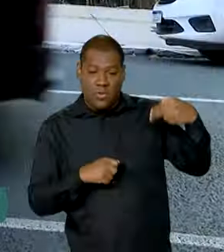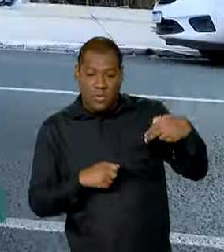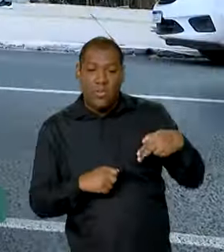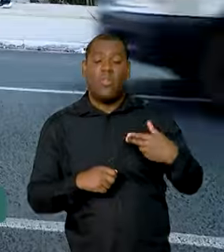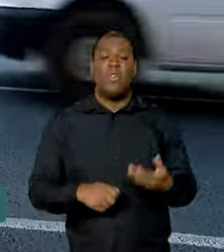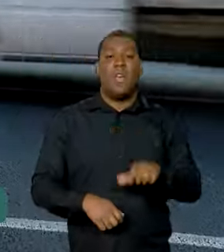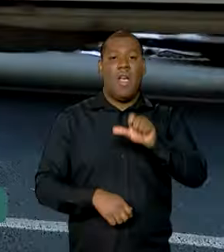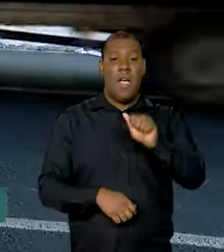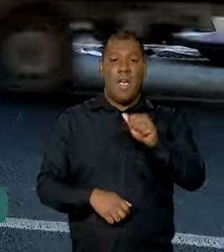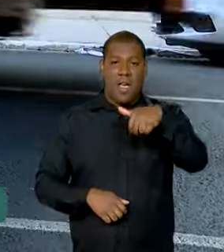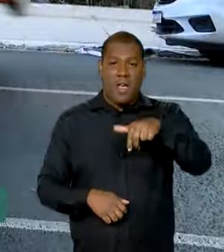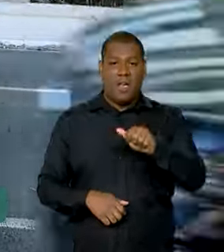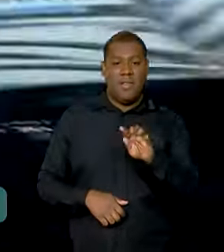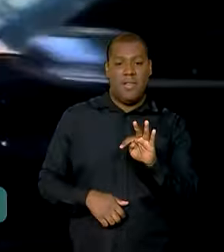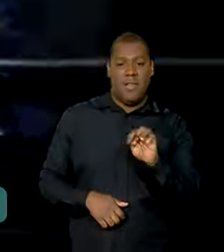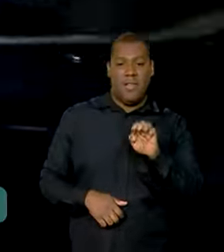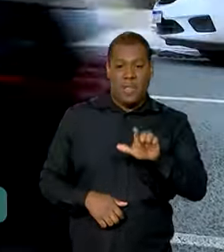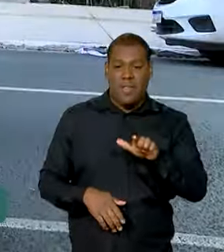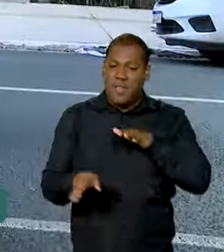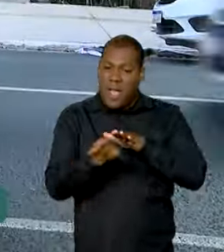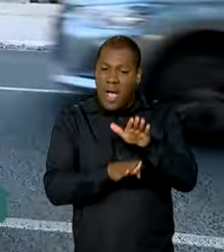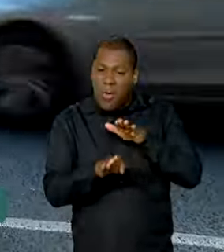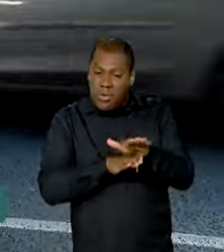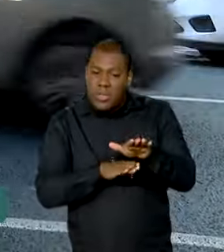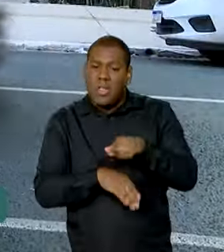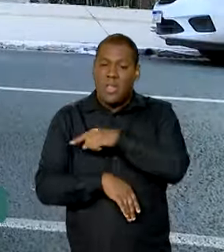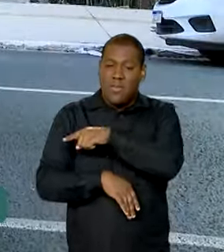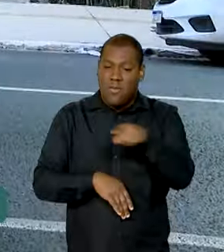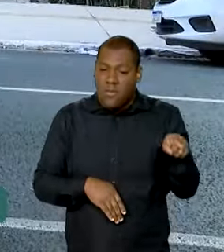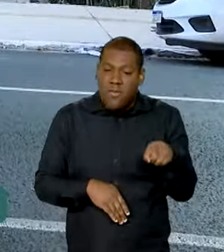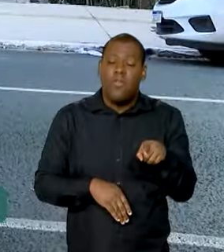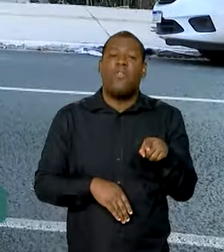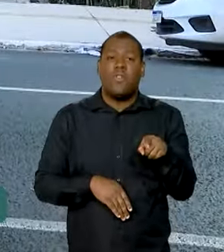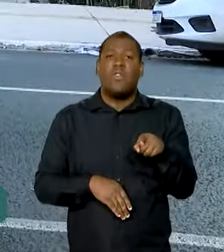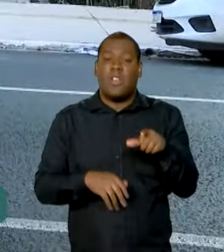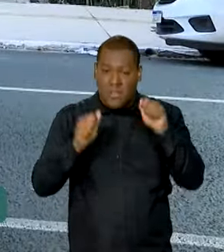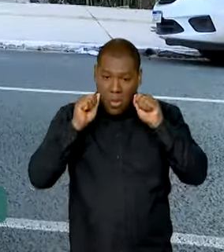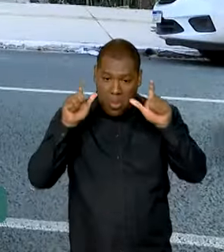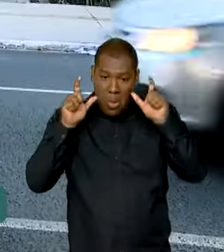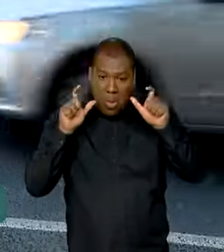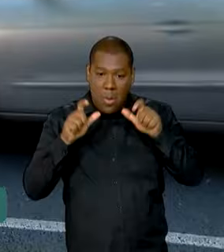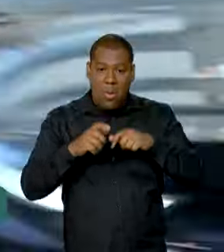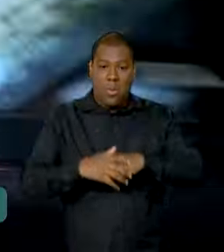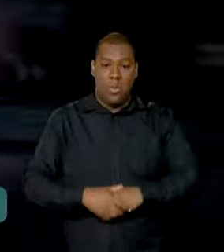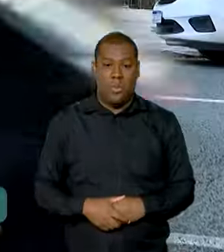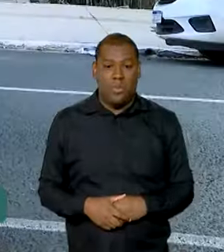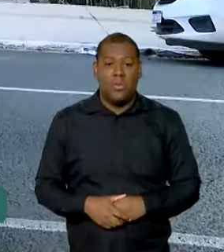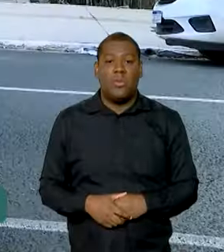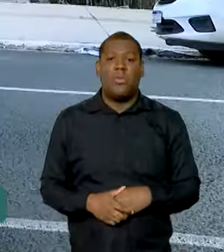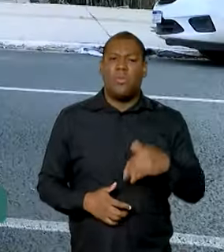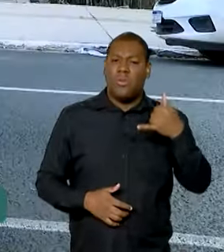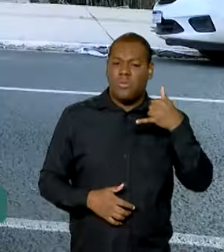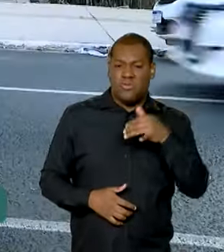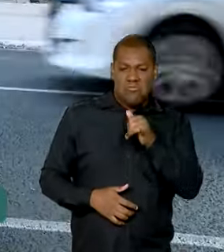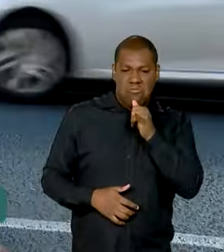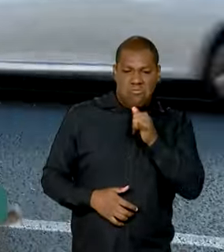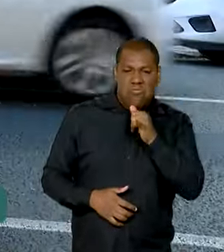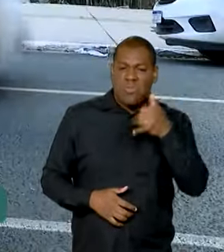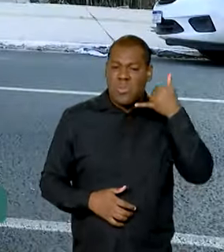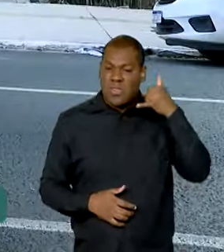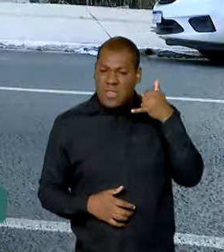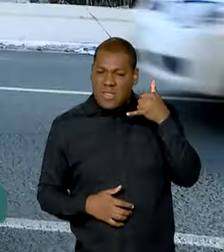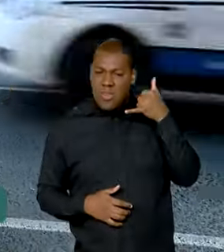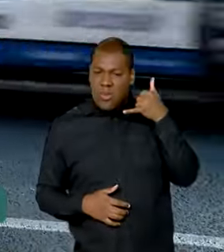os golpes. Então vamos a alguns exemplos. O sequestro de linha, que é quando o seu telefone para de funcionar e aí então